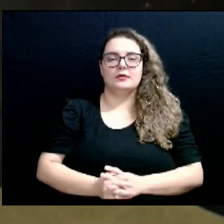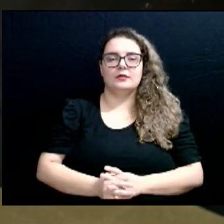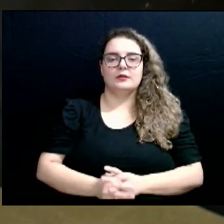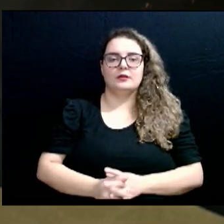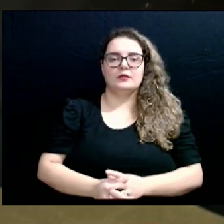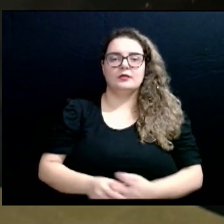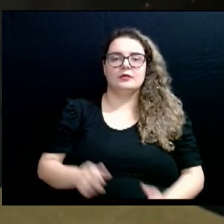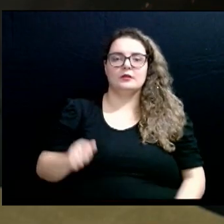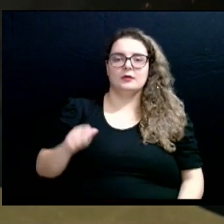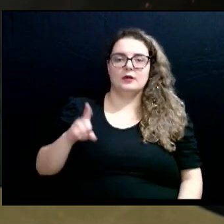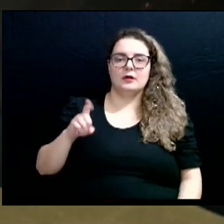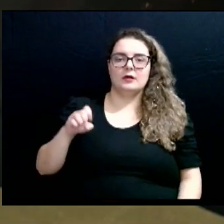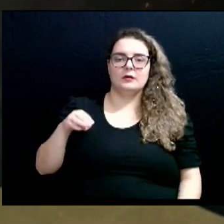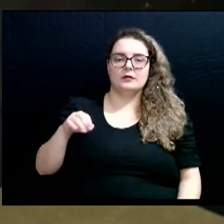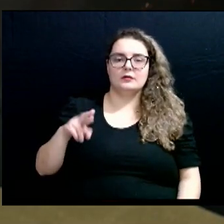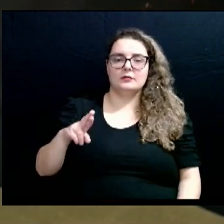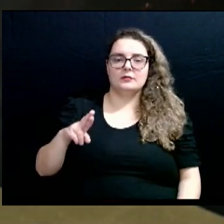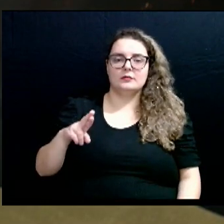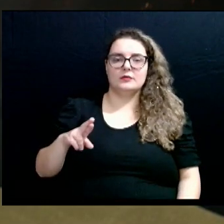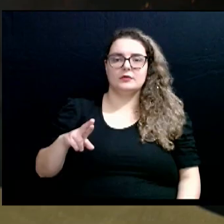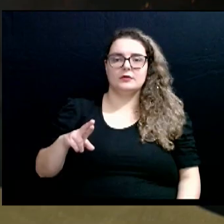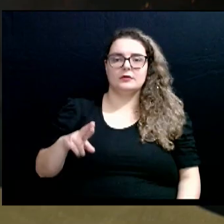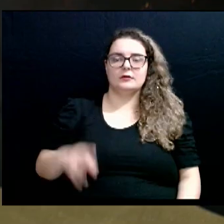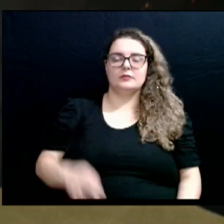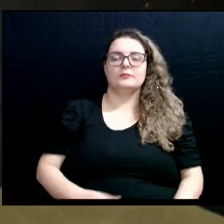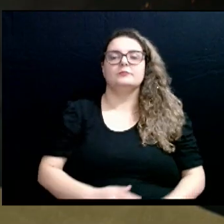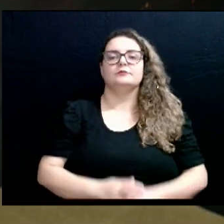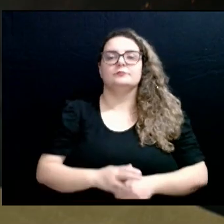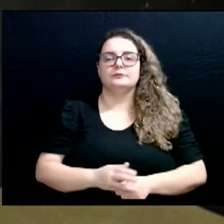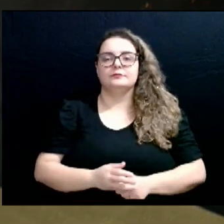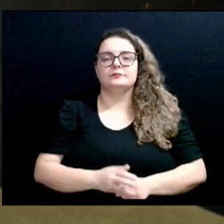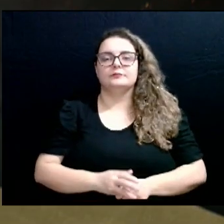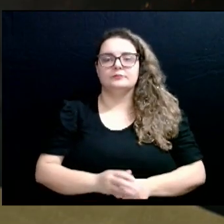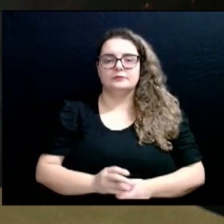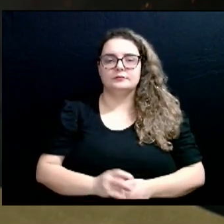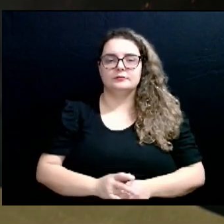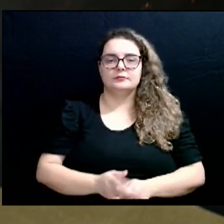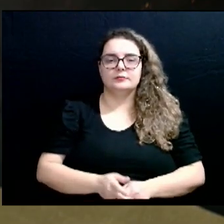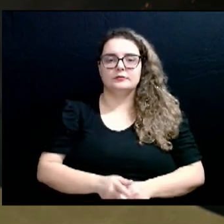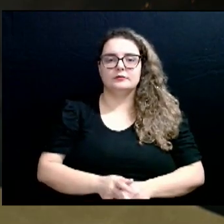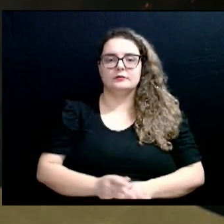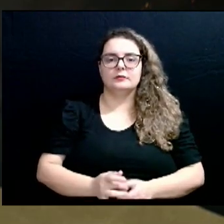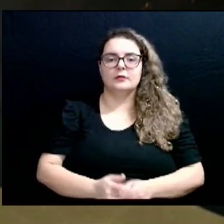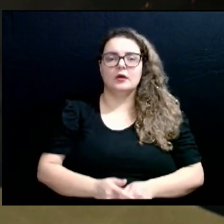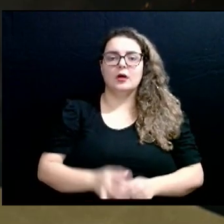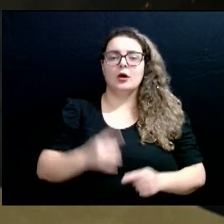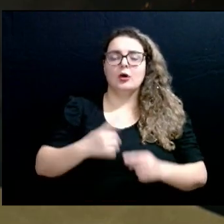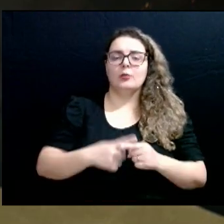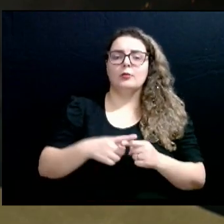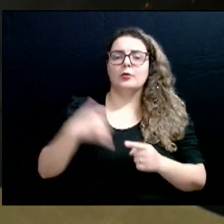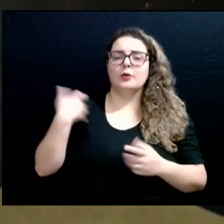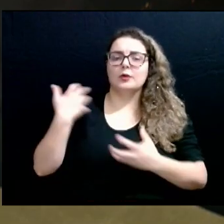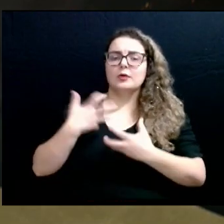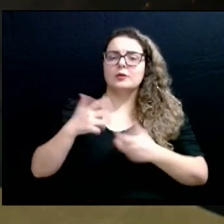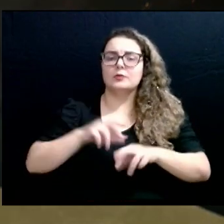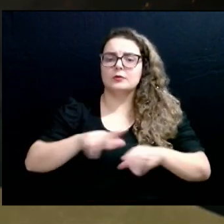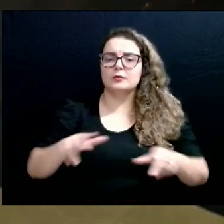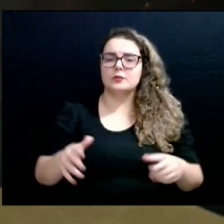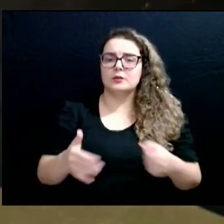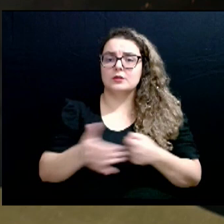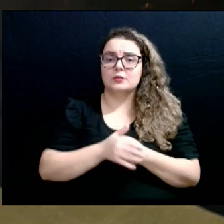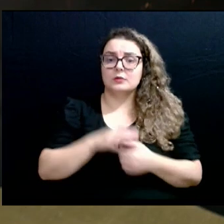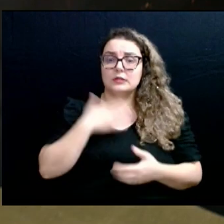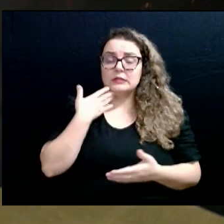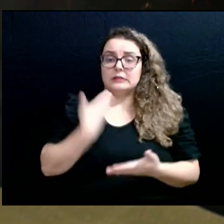Ademir Oliveira, da Vila Industrial, falando de idosos. Olha só, por que muitos idosos escondem sustos ou quedas